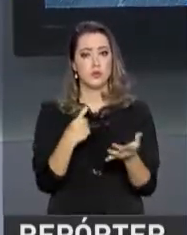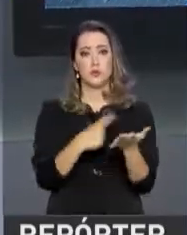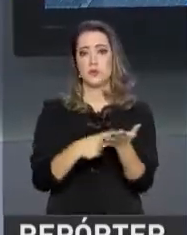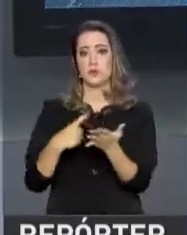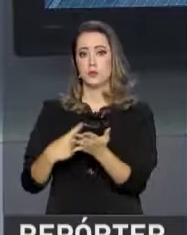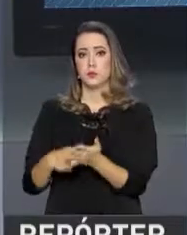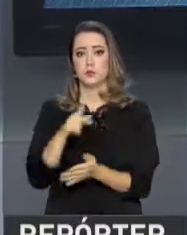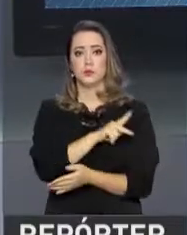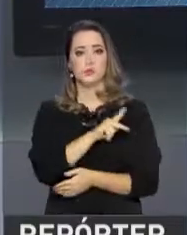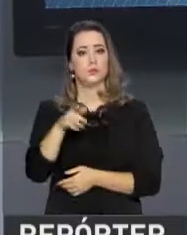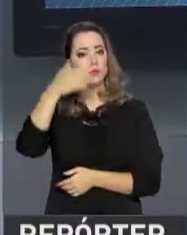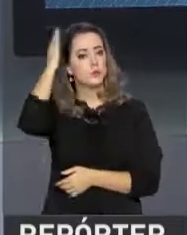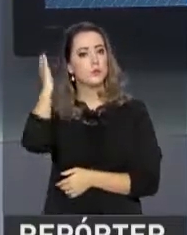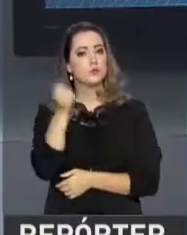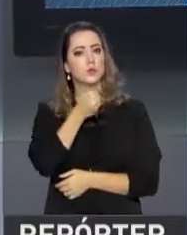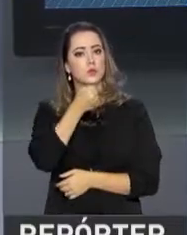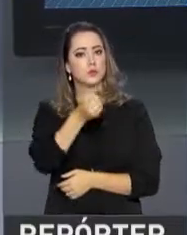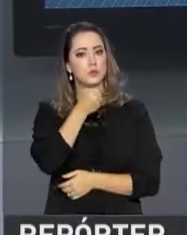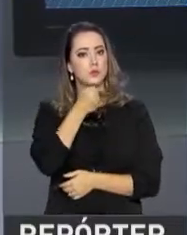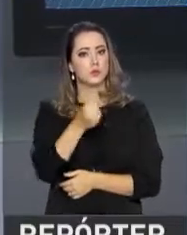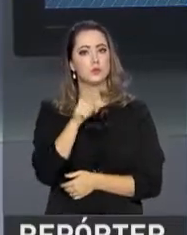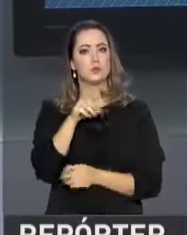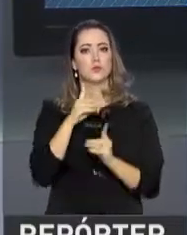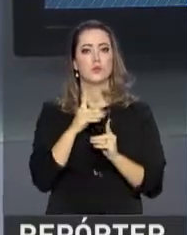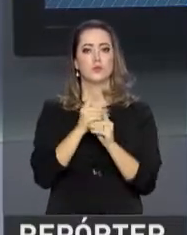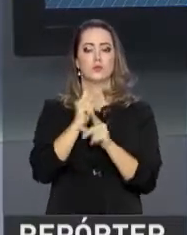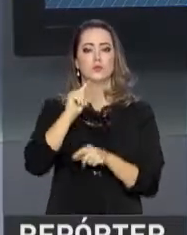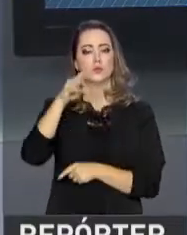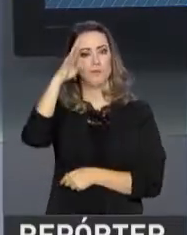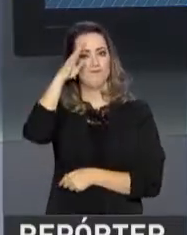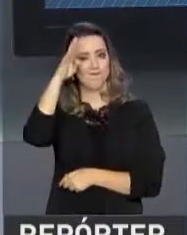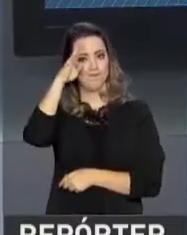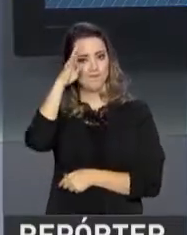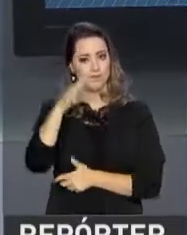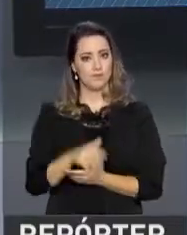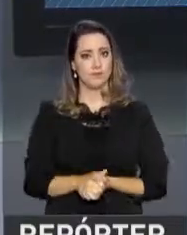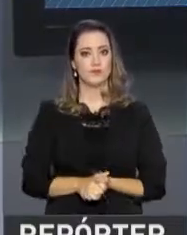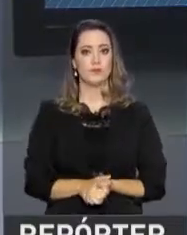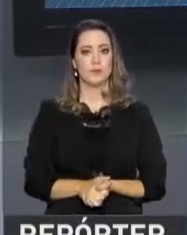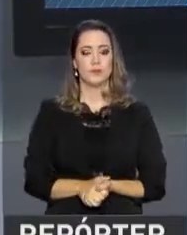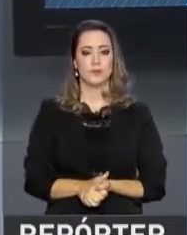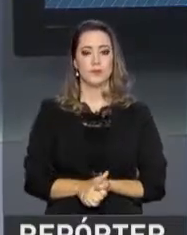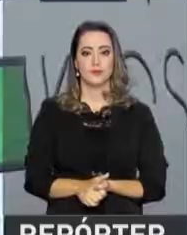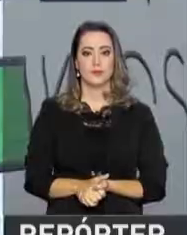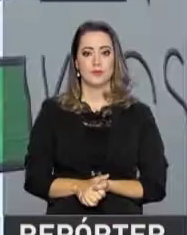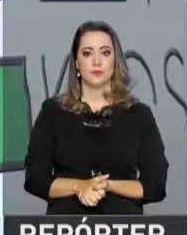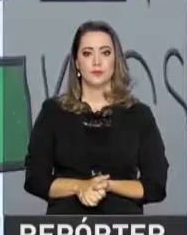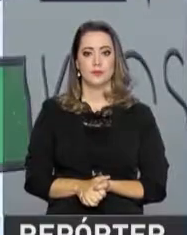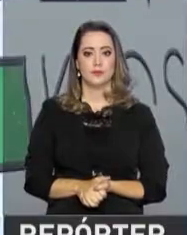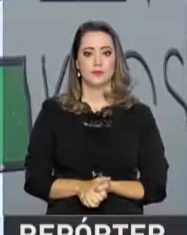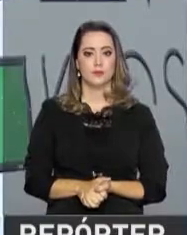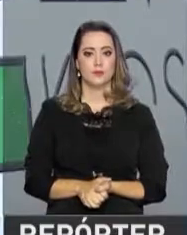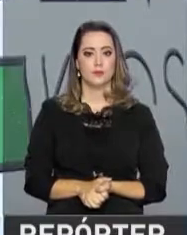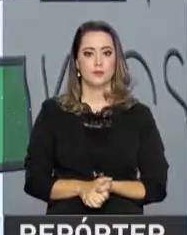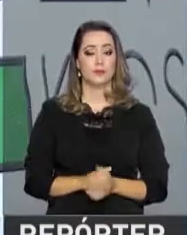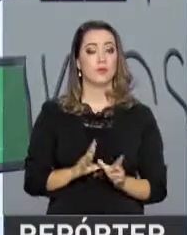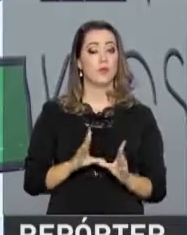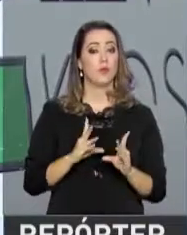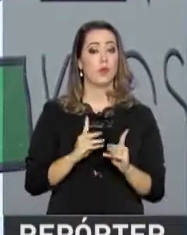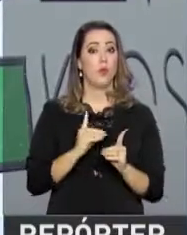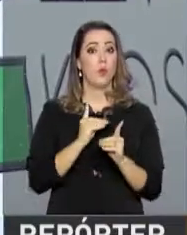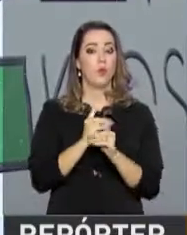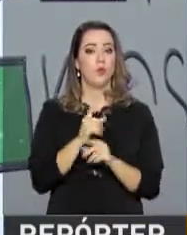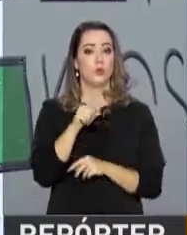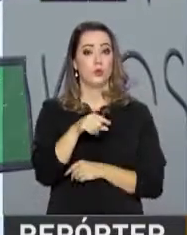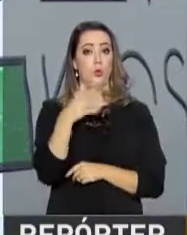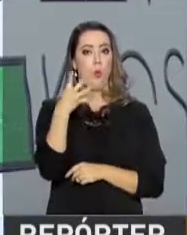e sobre o discurso que ele fará na plenária do encontro na próxima quarta feira durante quatro dias